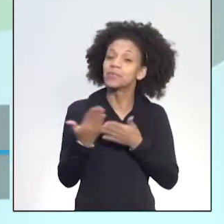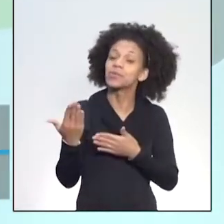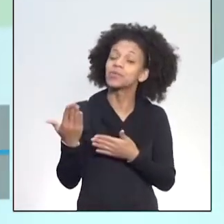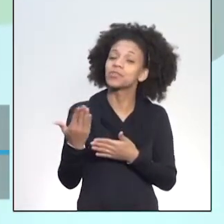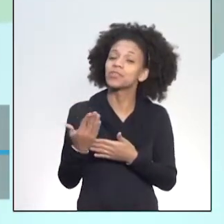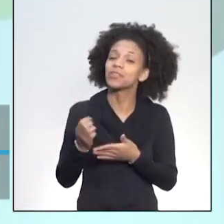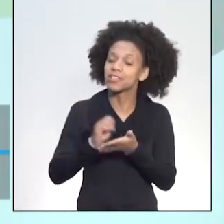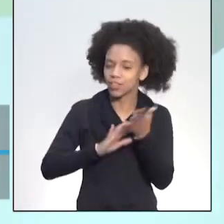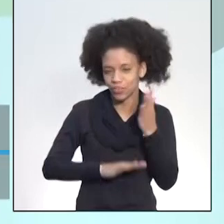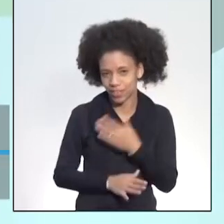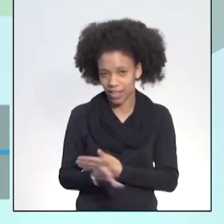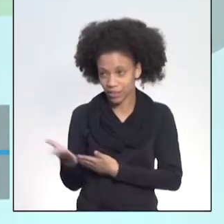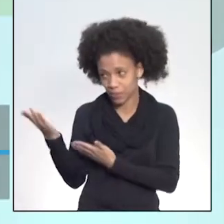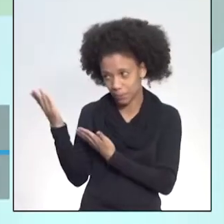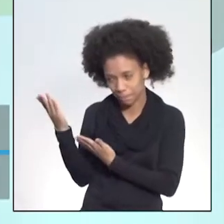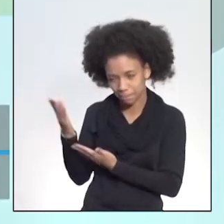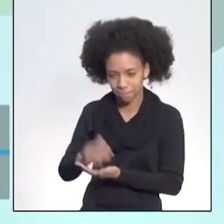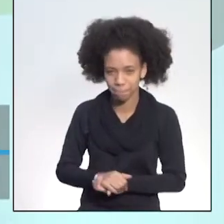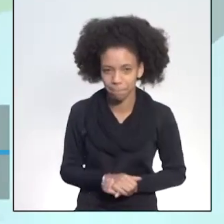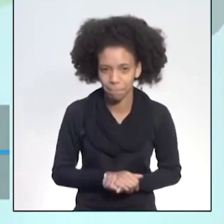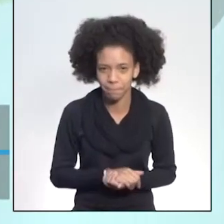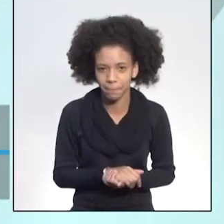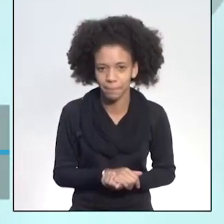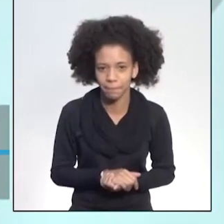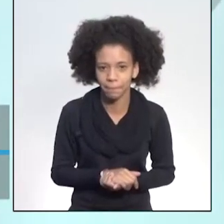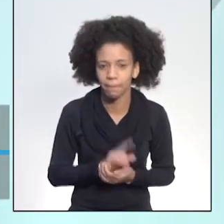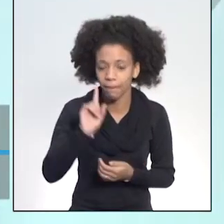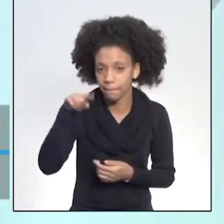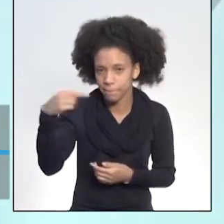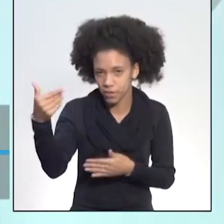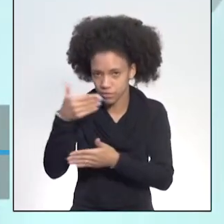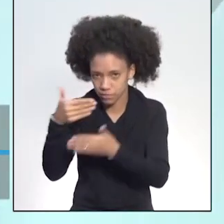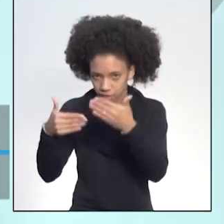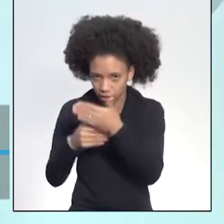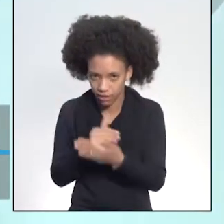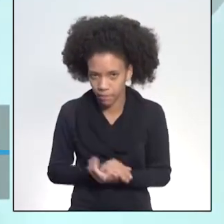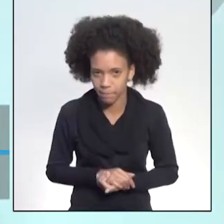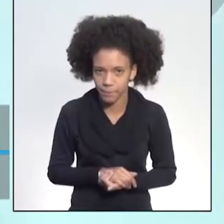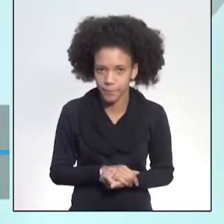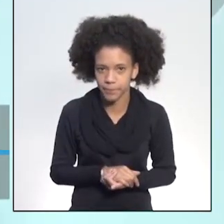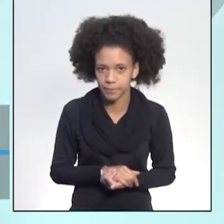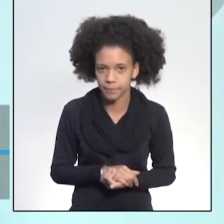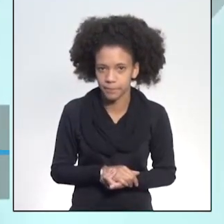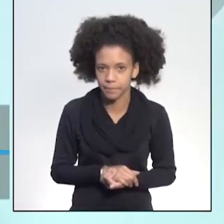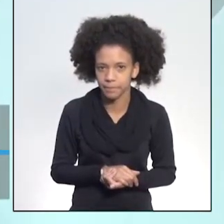nossas atividades, vamos lá? Próxima tela.